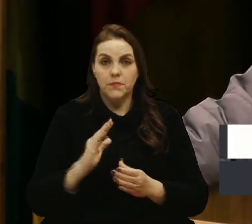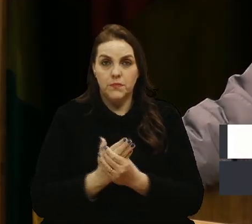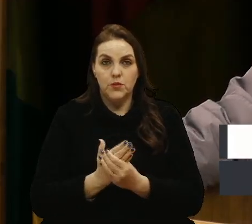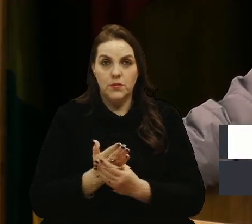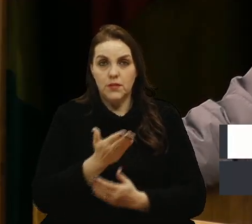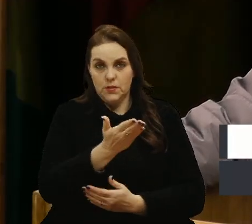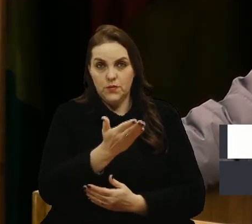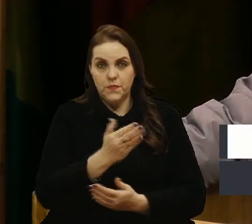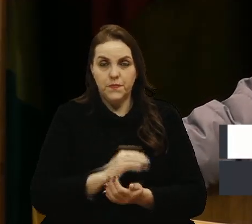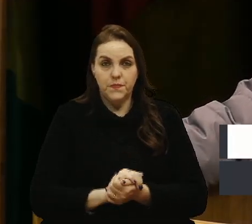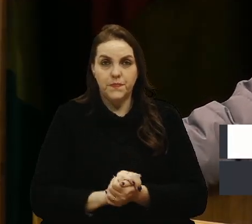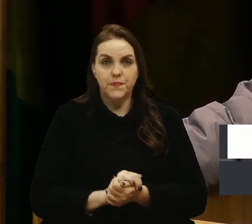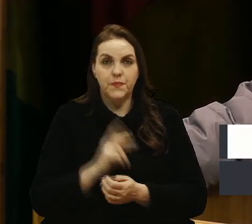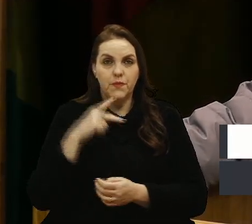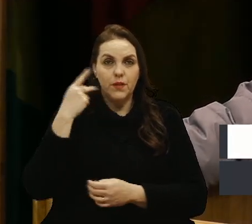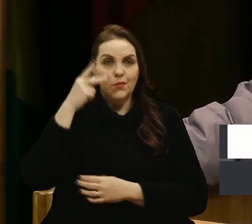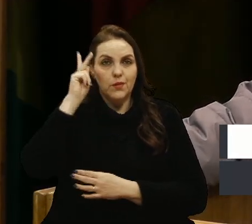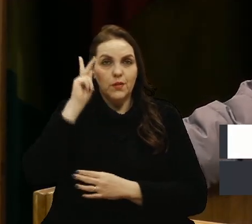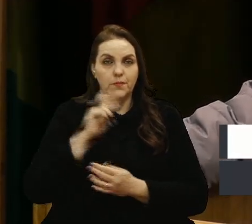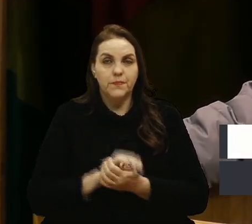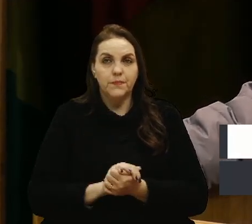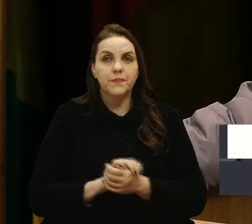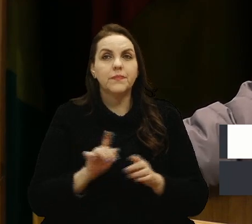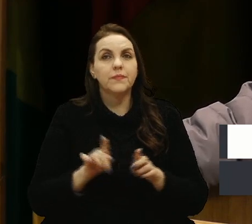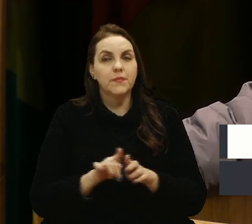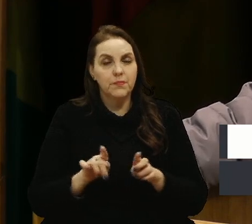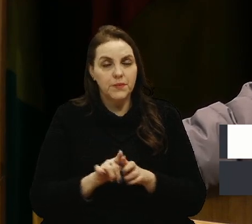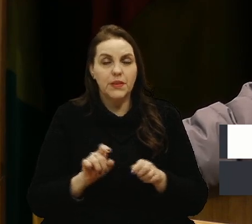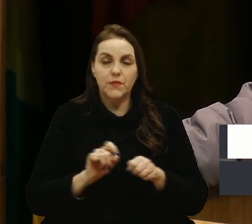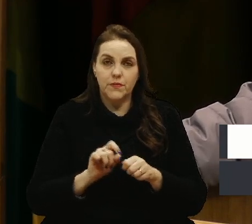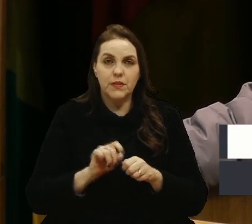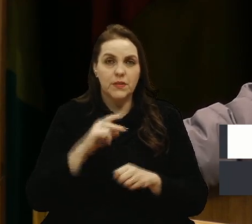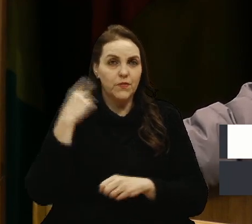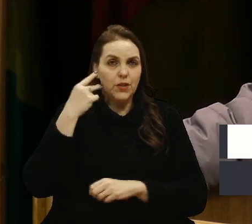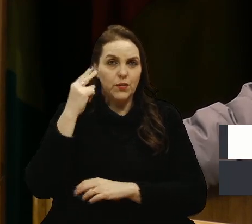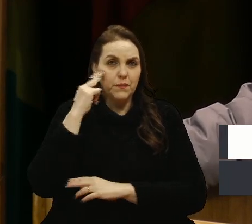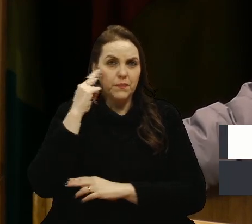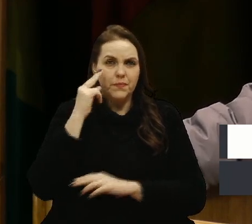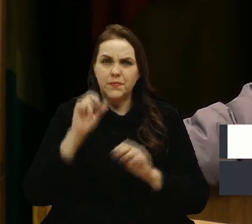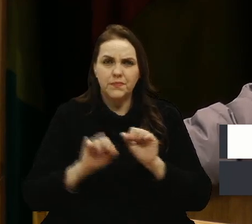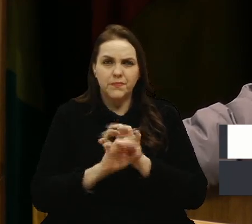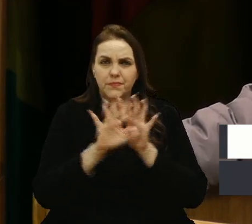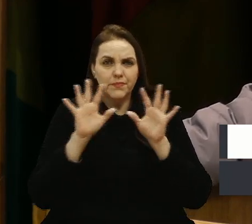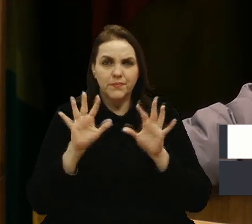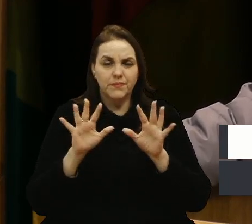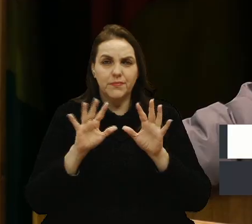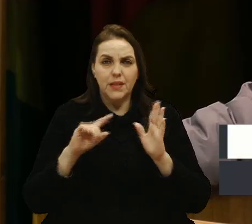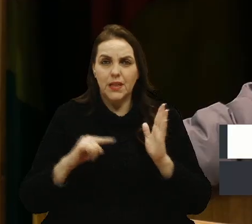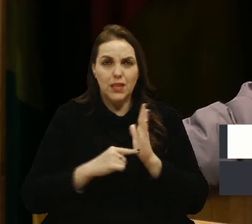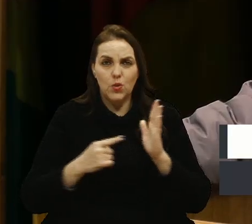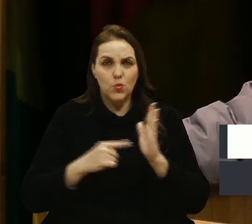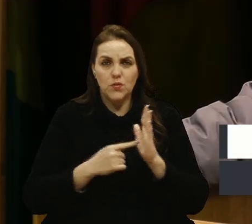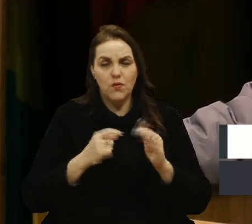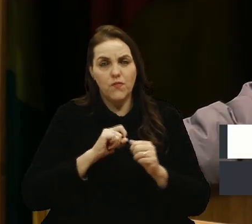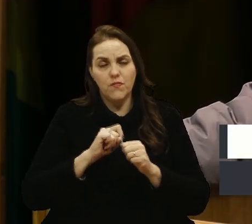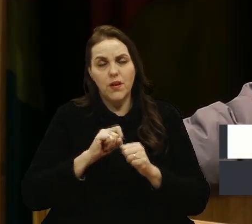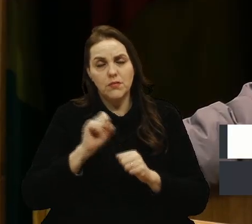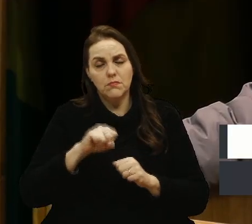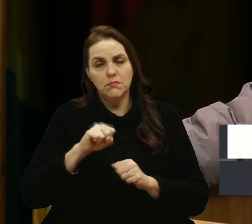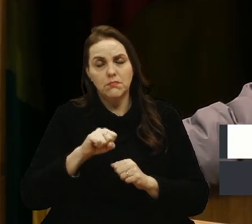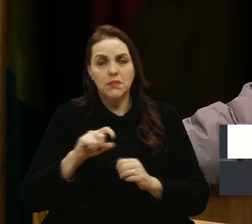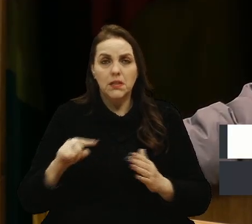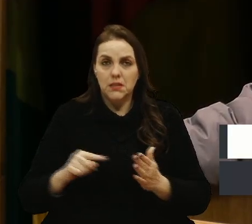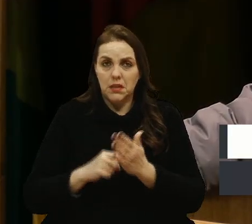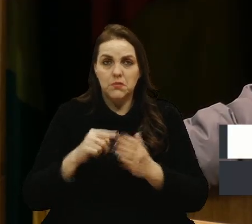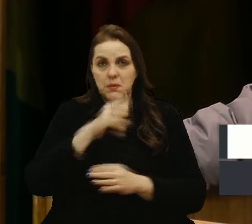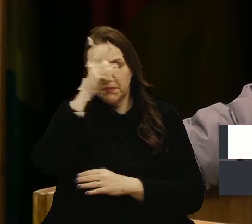Iago. Fiz isso em face do vereador Sandro Fantinel, porque eu sou muito transparente, não tenho nenhum problema com as denúncias que faço. Denunciei o prefeito Adiló